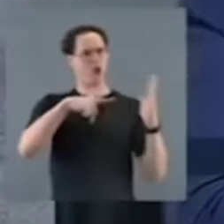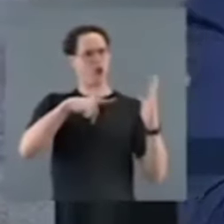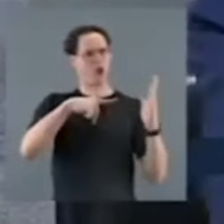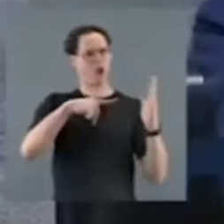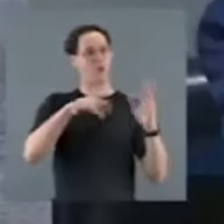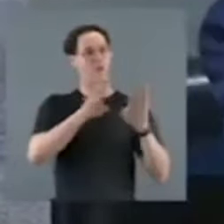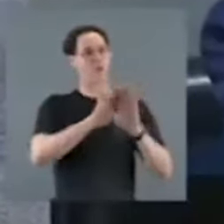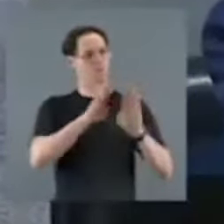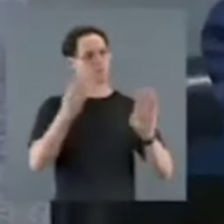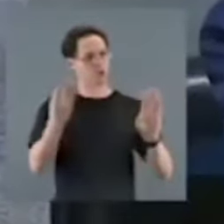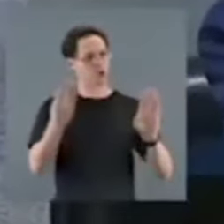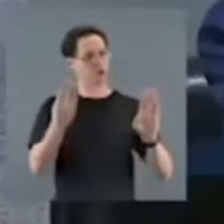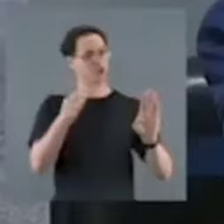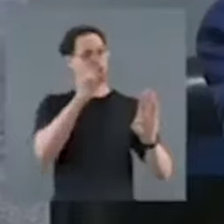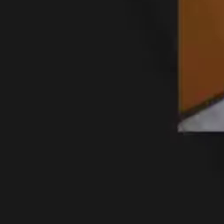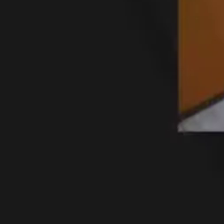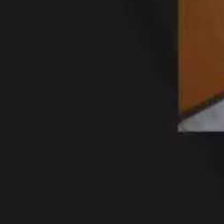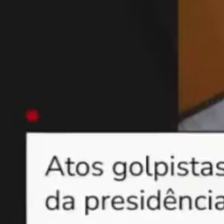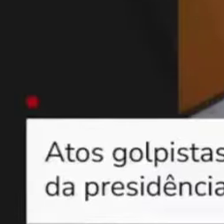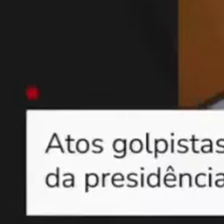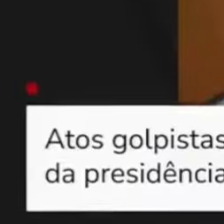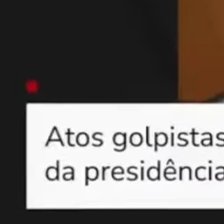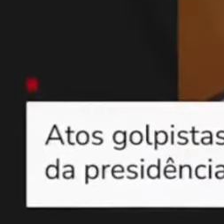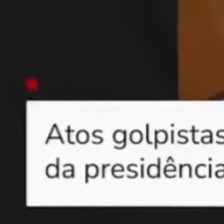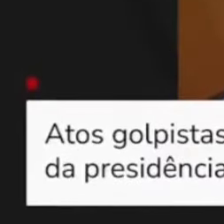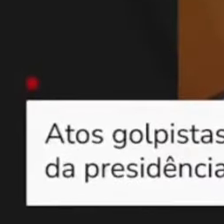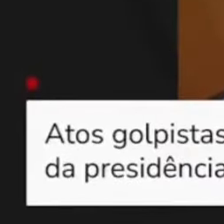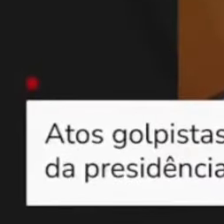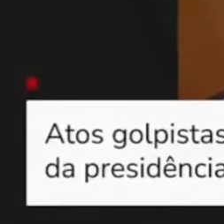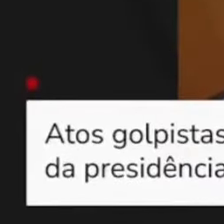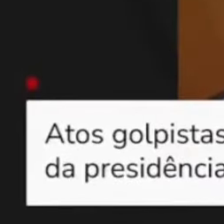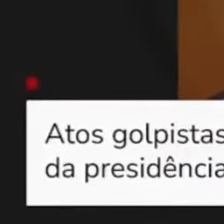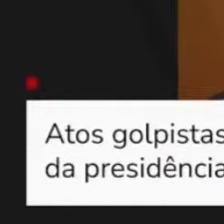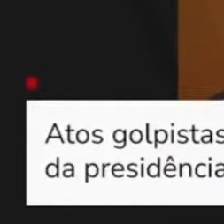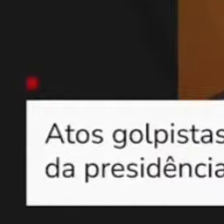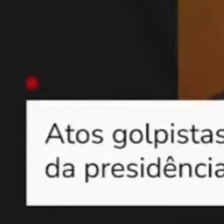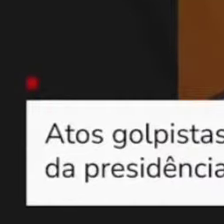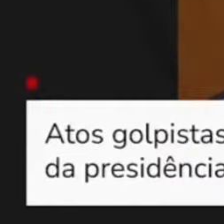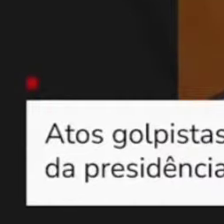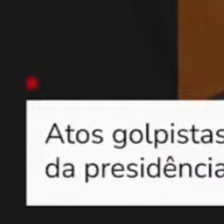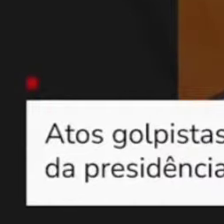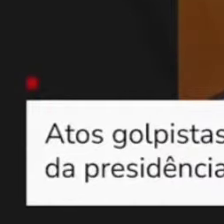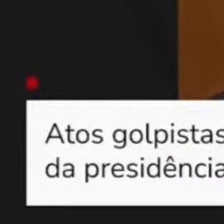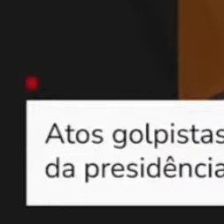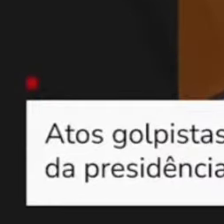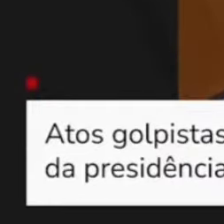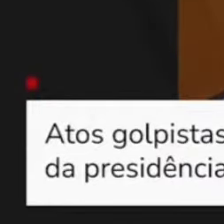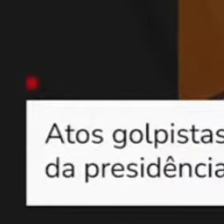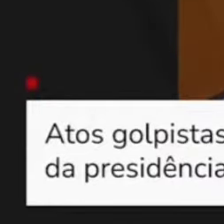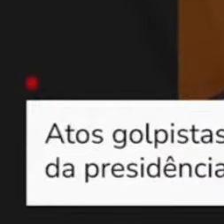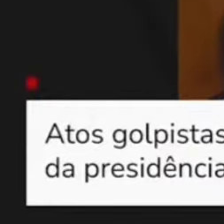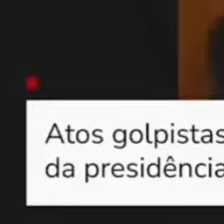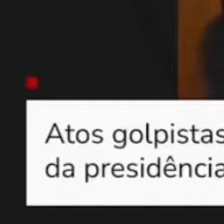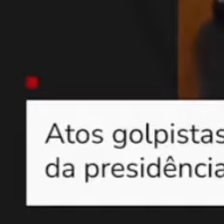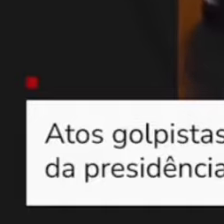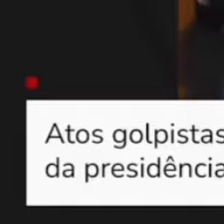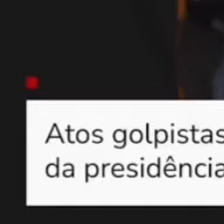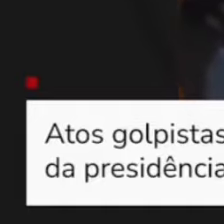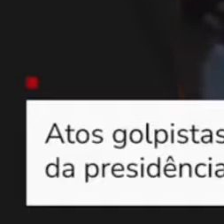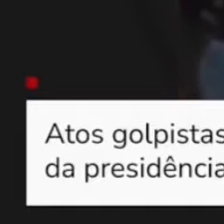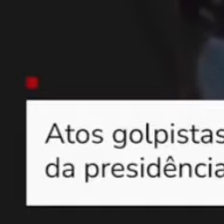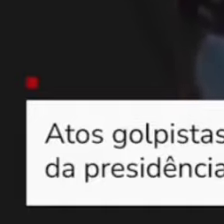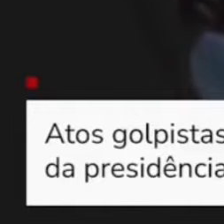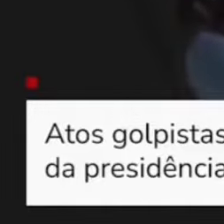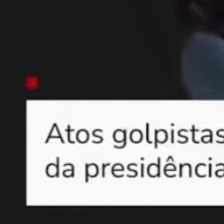E ali nós verificamos três fases: fase preparatória, fase da execução e fase da checagem da